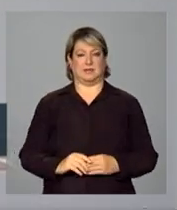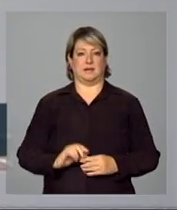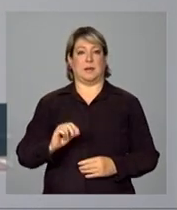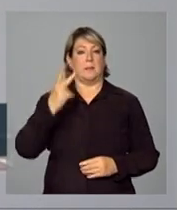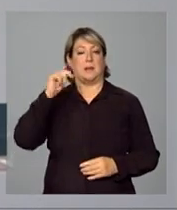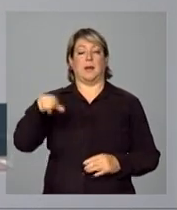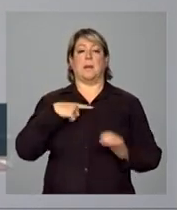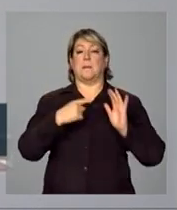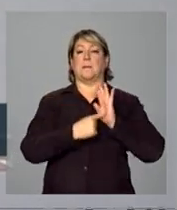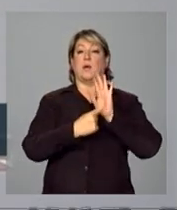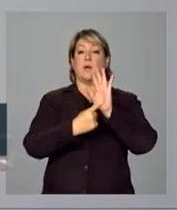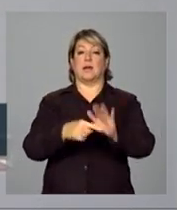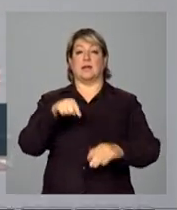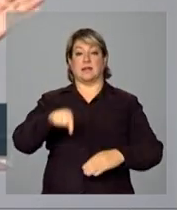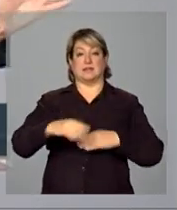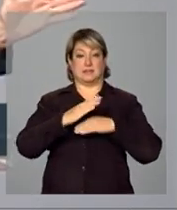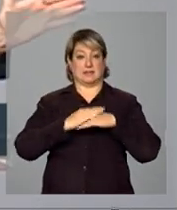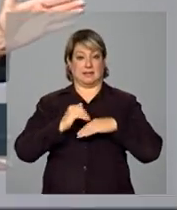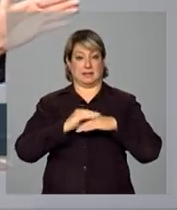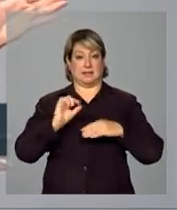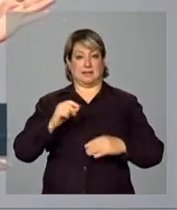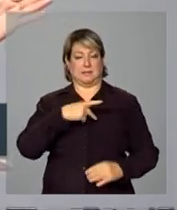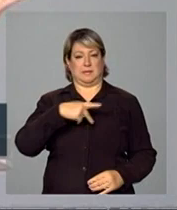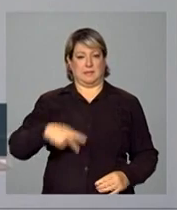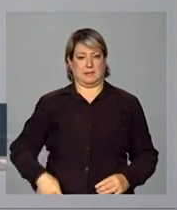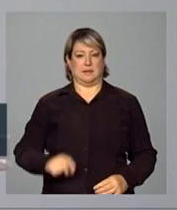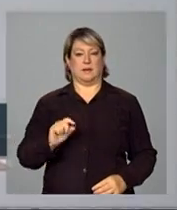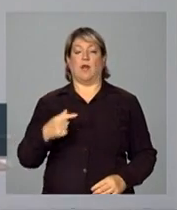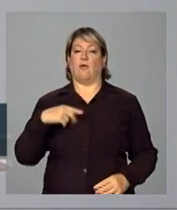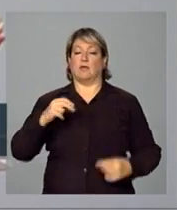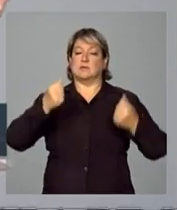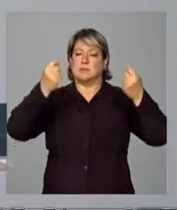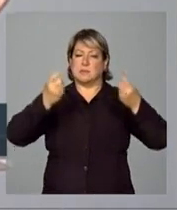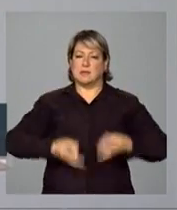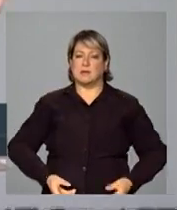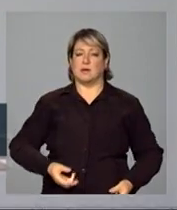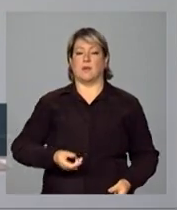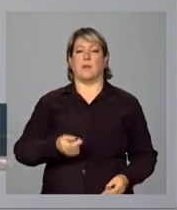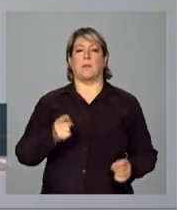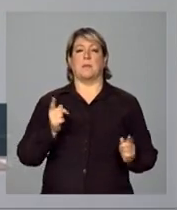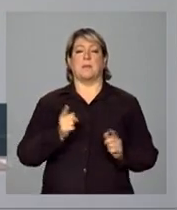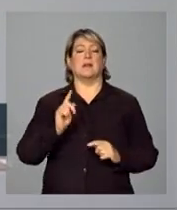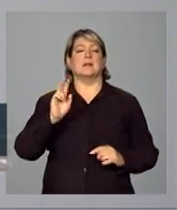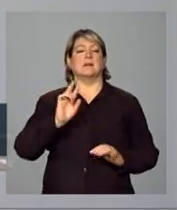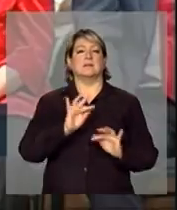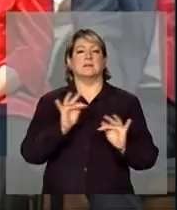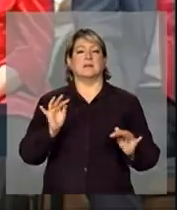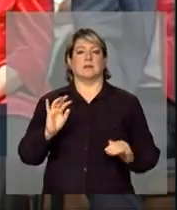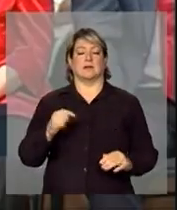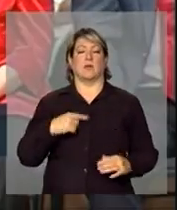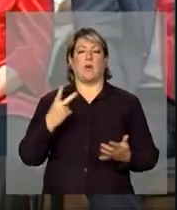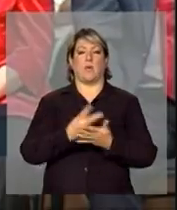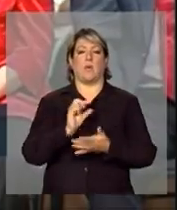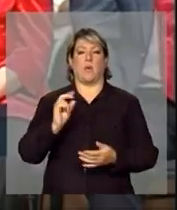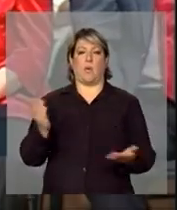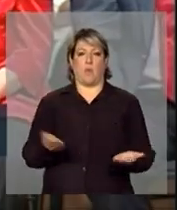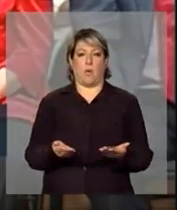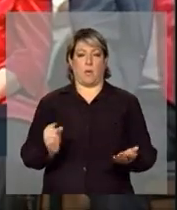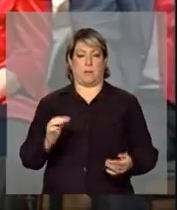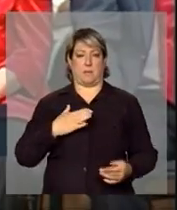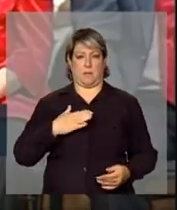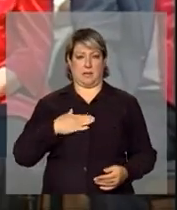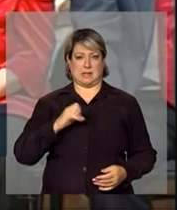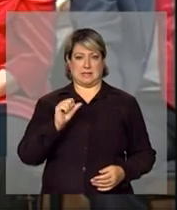esse carinho, presidenta, vou lhe relatar um pequeno episódio acontecido hoje pela manhã em meu gabinete. Ao chegar